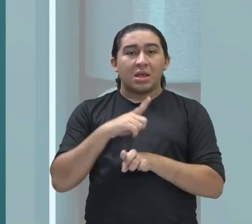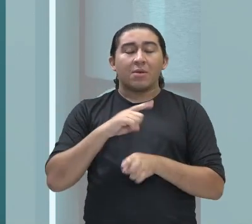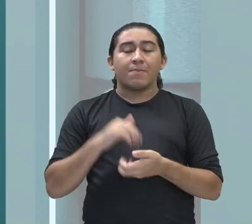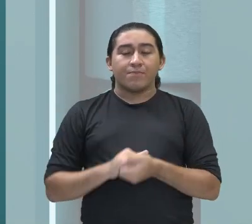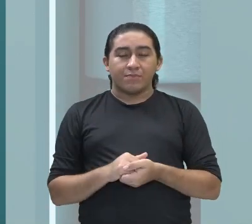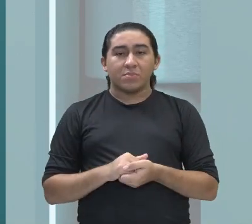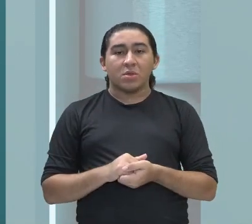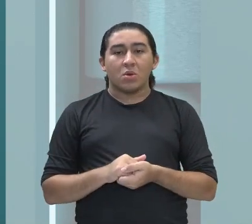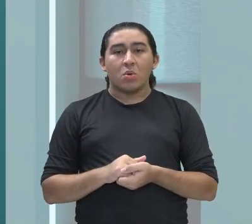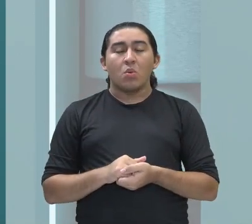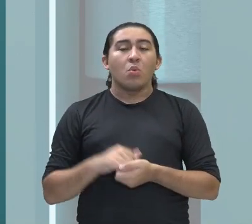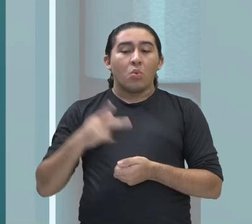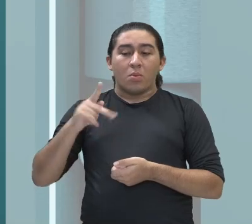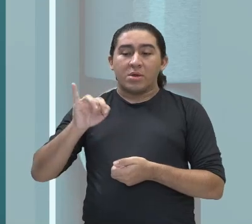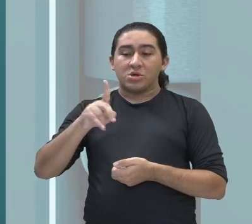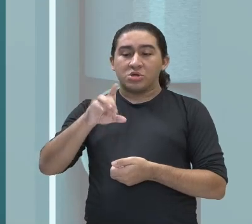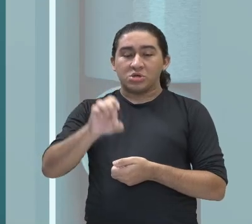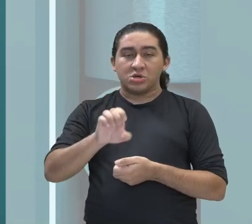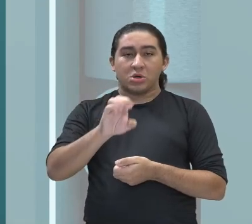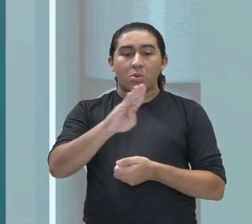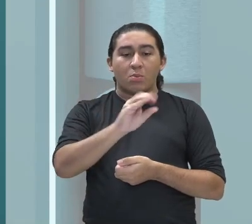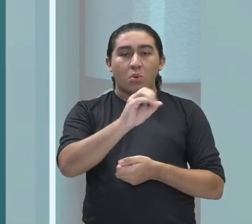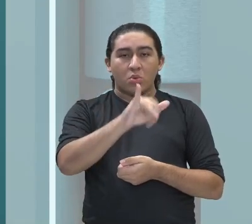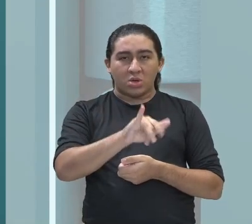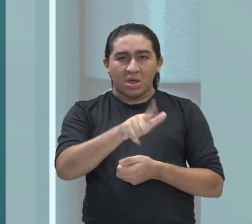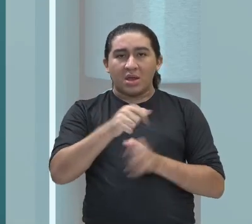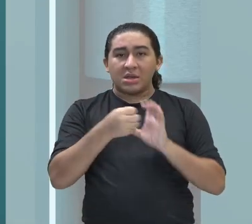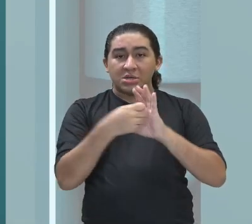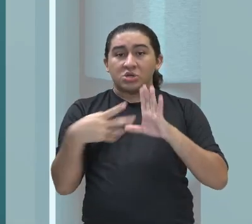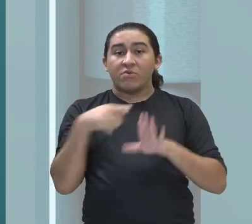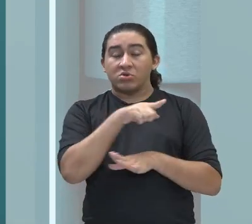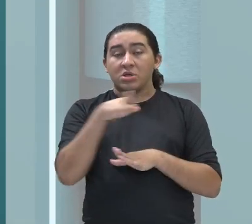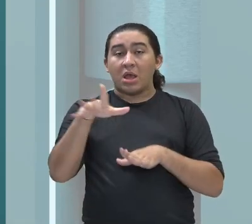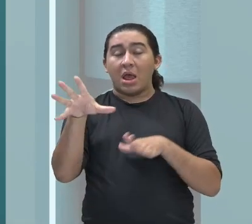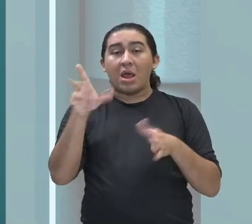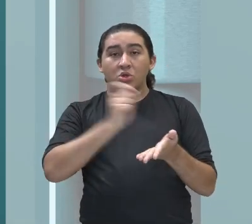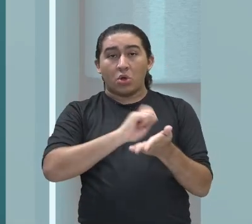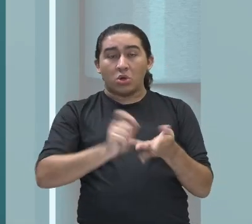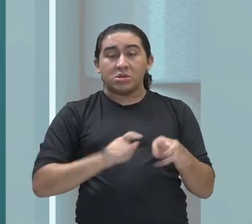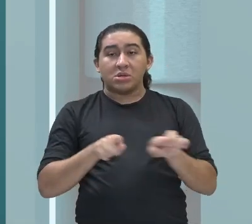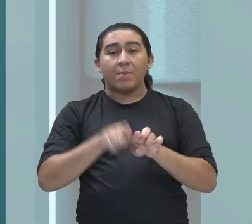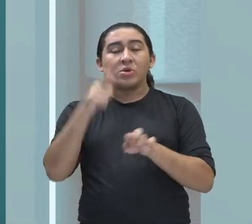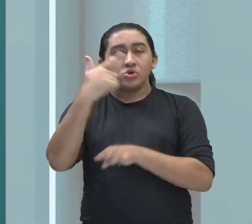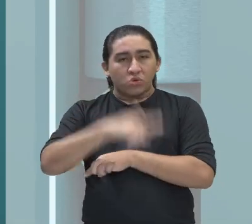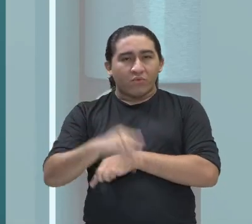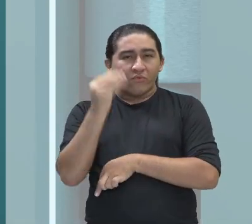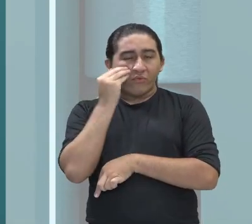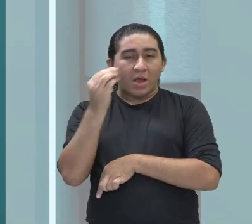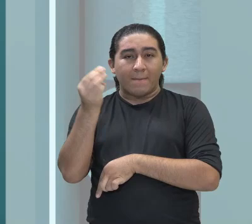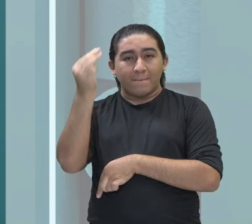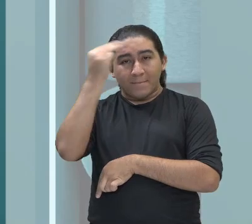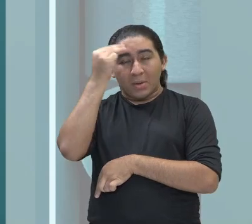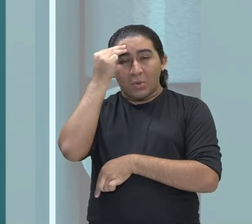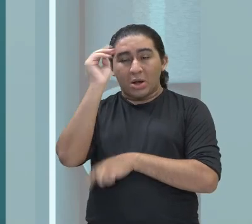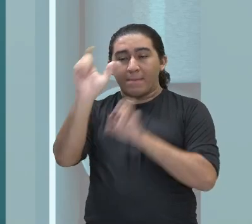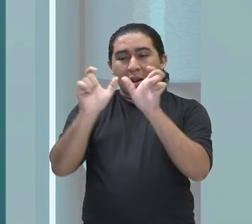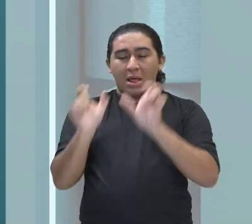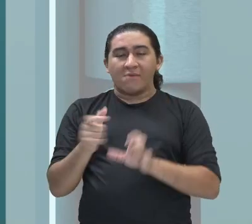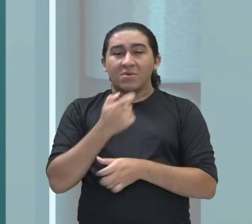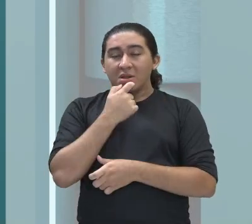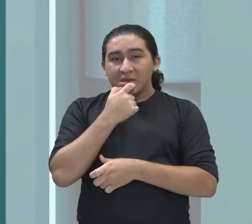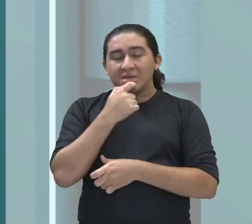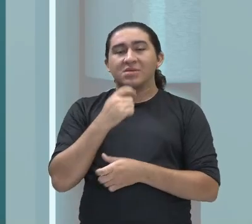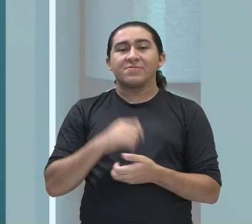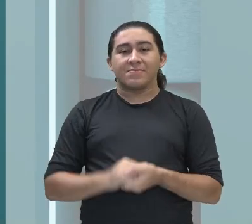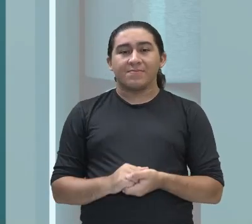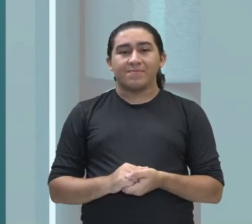característico da nossa região. Prestem atenção, né, vão anotando, vão pronunciando, né, para vocês memorizarem aí como é que são esses animais em